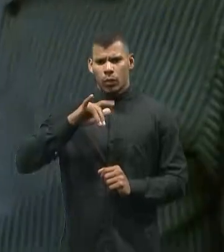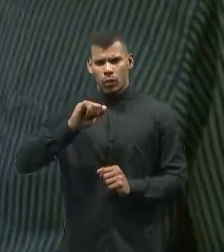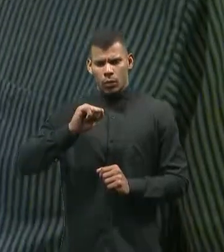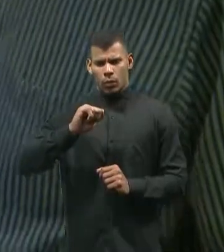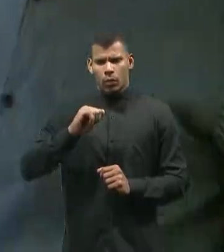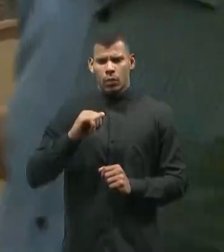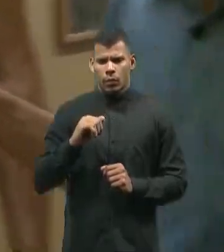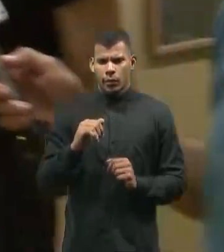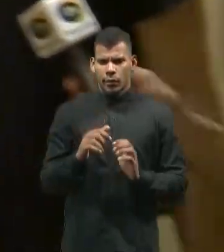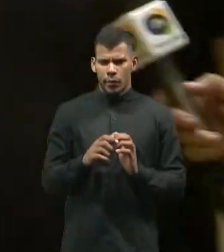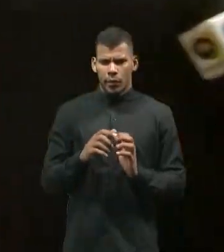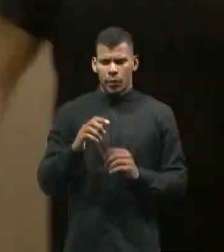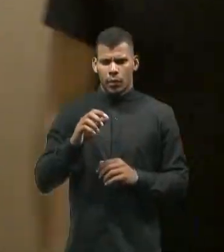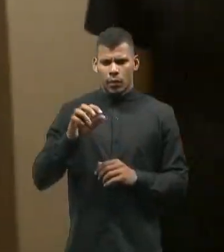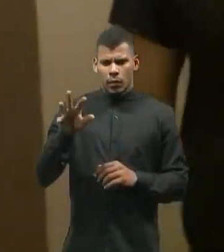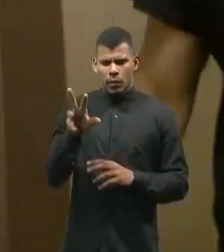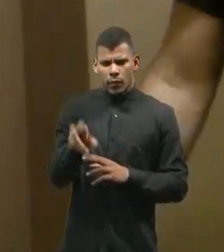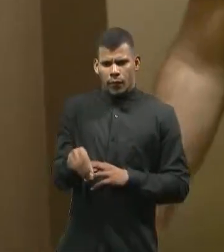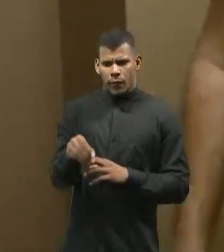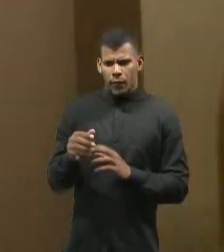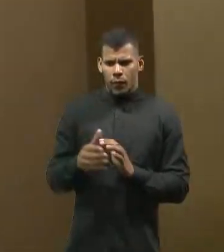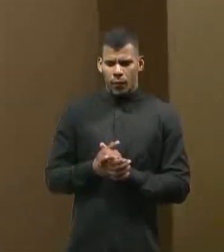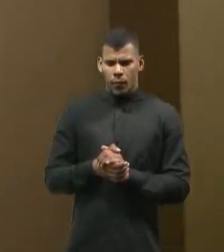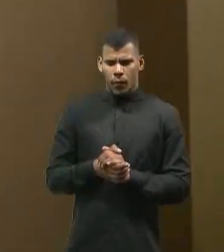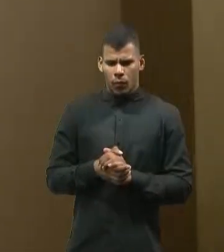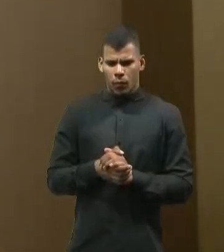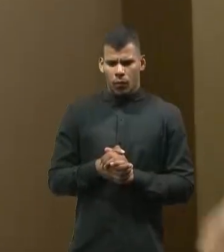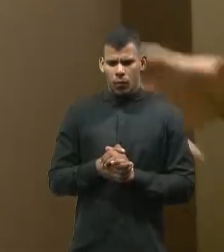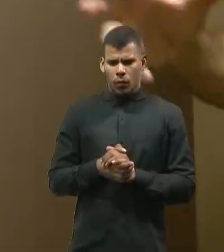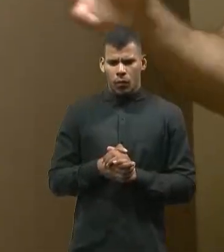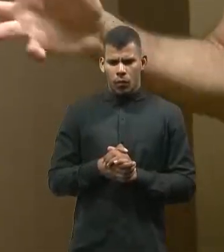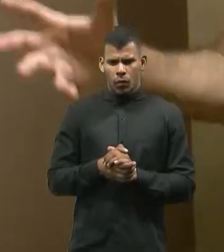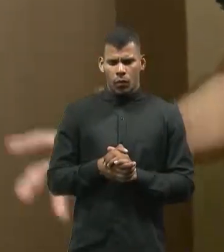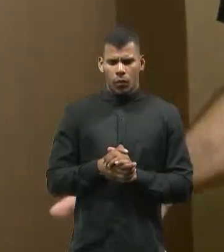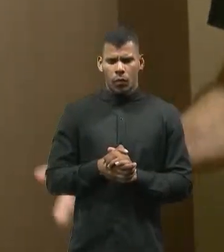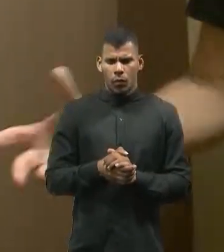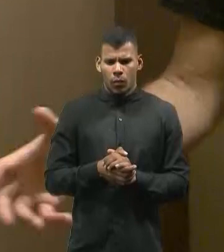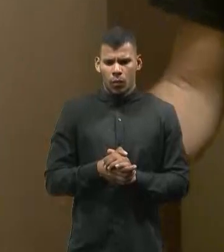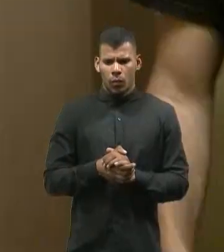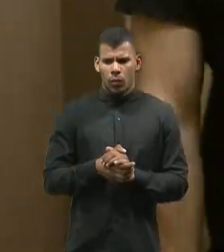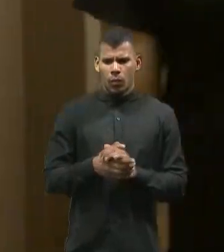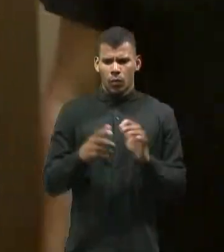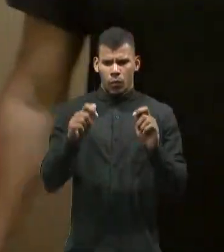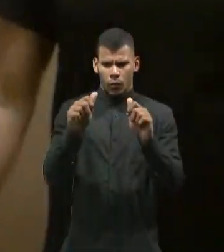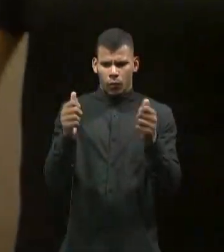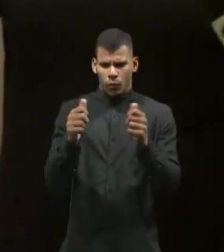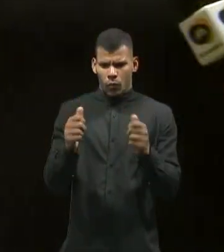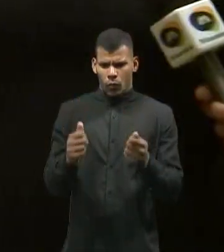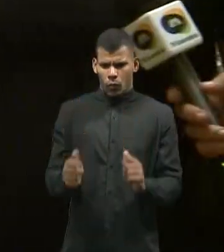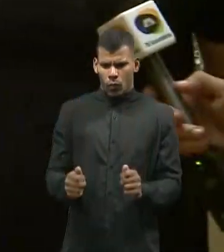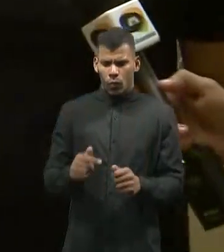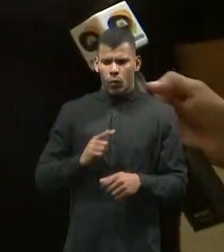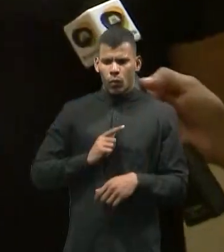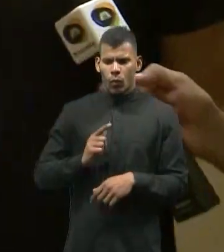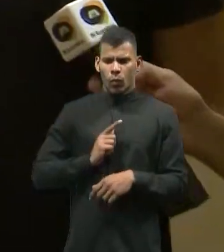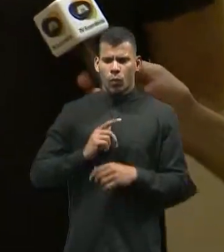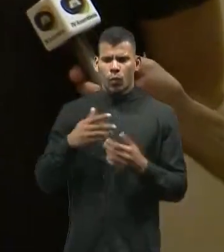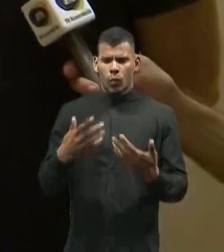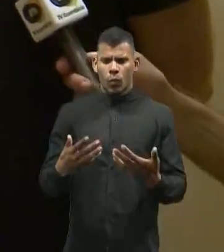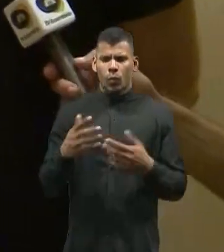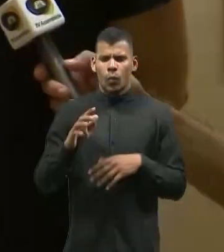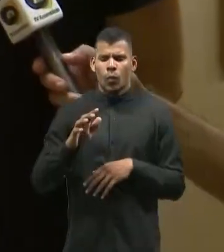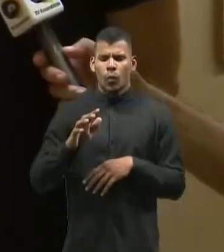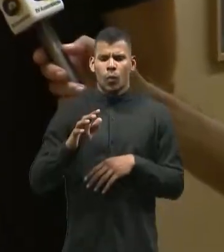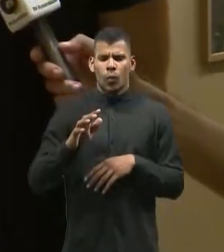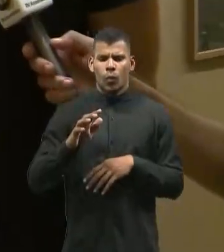No Omo Valley, na África, na Etiópia. Etiópia. Né, mostrando um pouco dessas culturas específicas, mostrando um